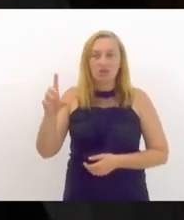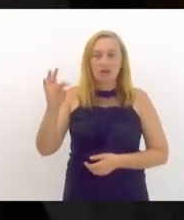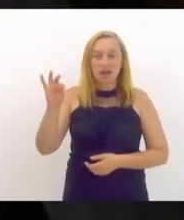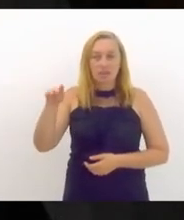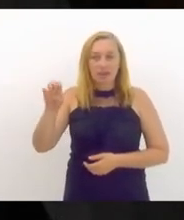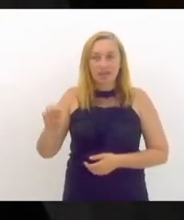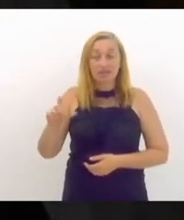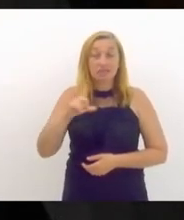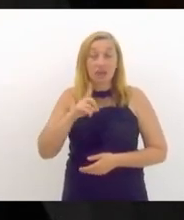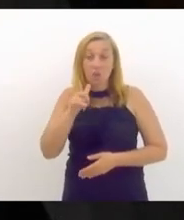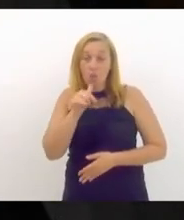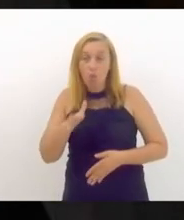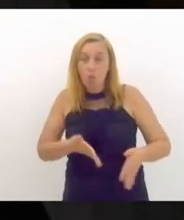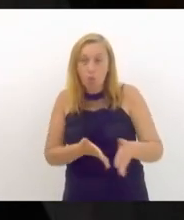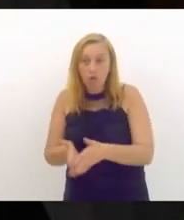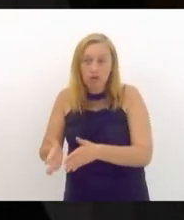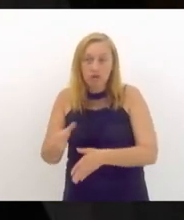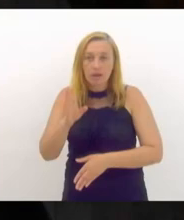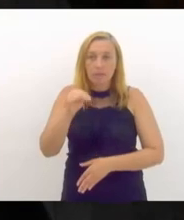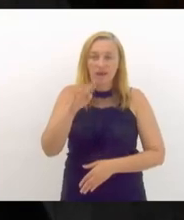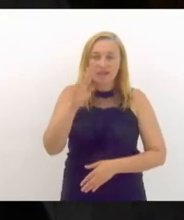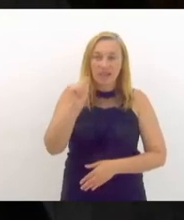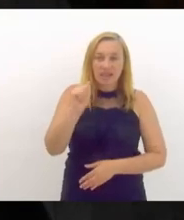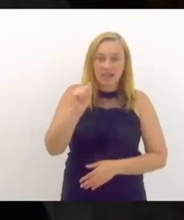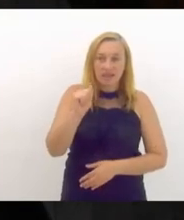o rio Banana Podre.